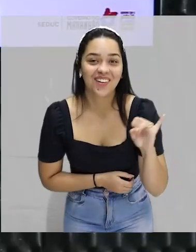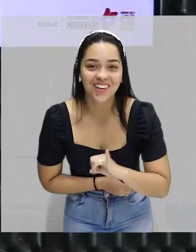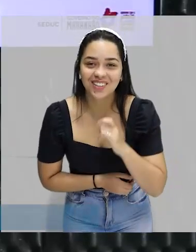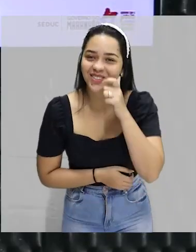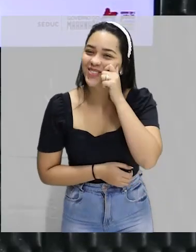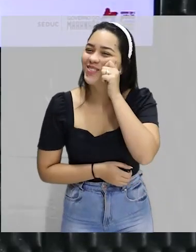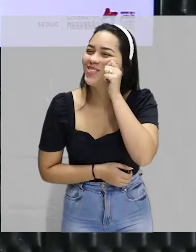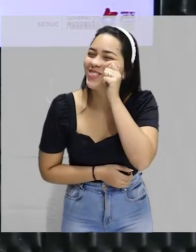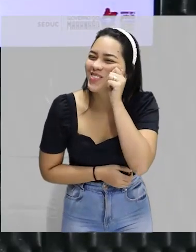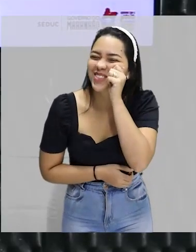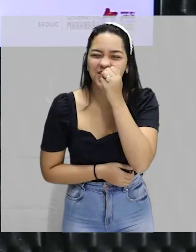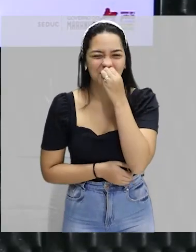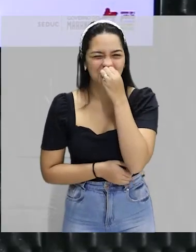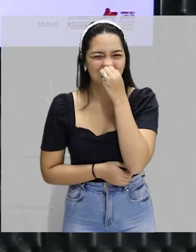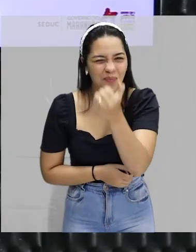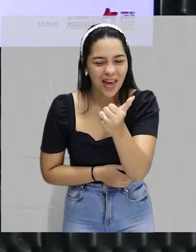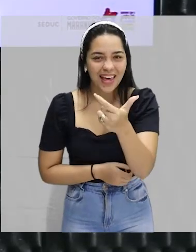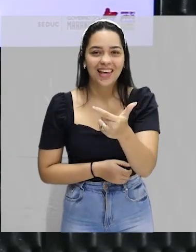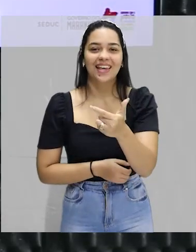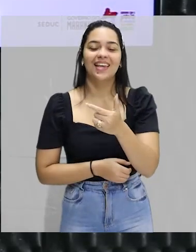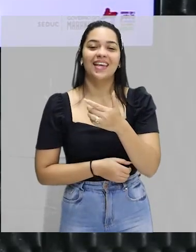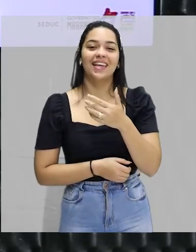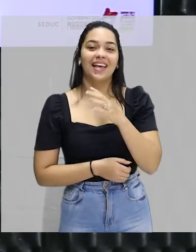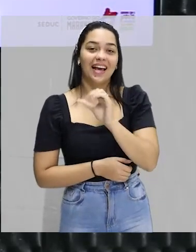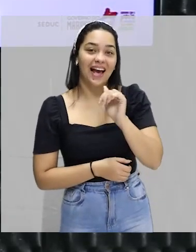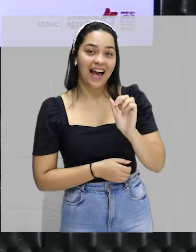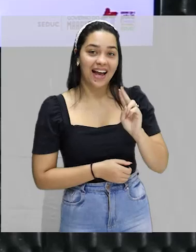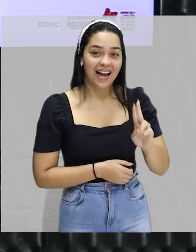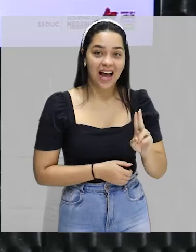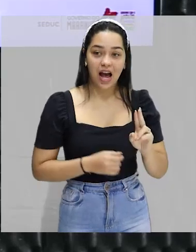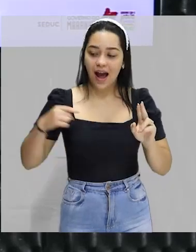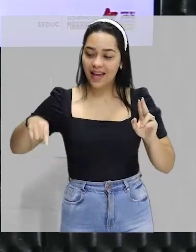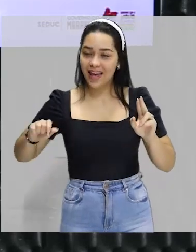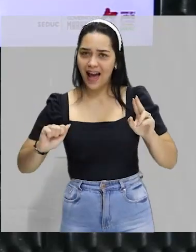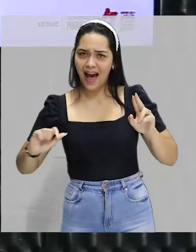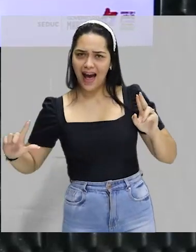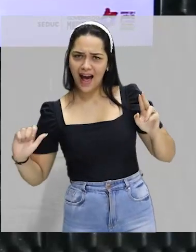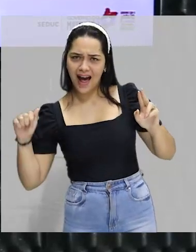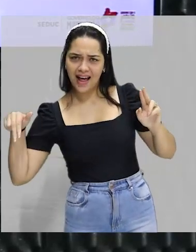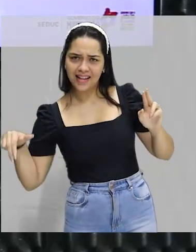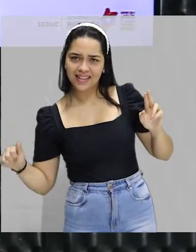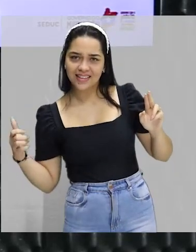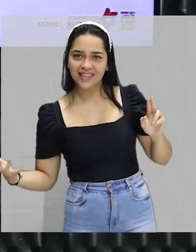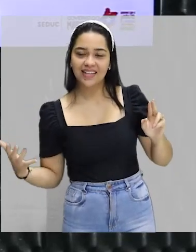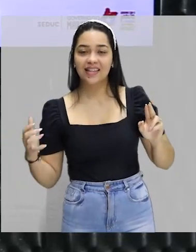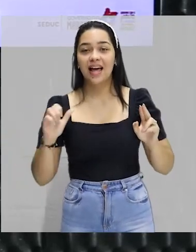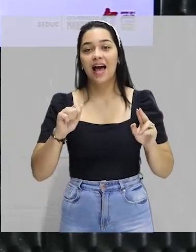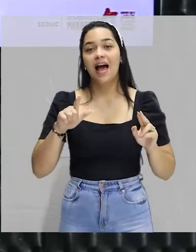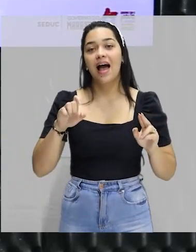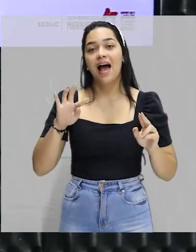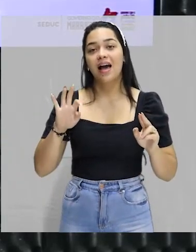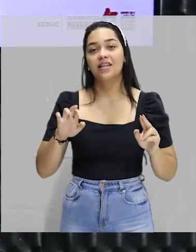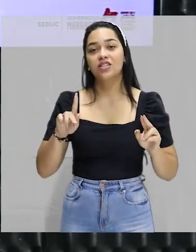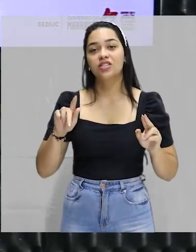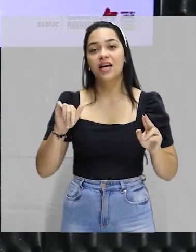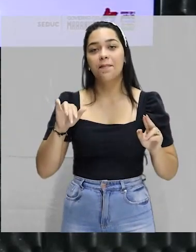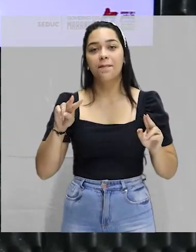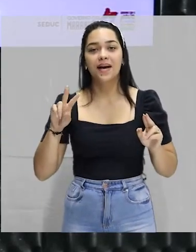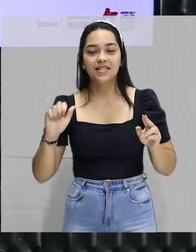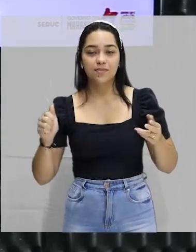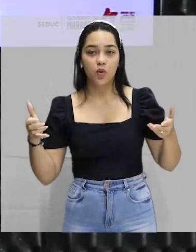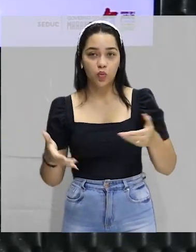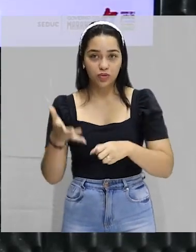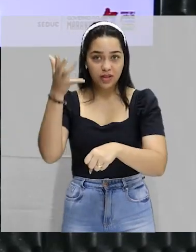Oi, chuchus, tudo bem com vocês? Cacau, Sotero, Alana, agente da passiva, mas hoje nós vamos trabalhar